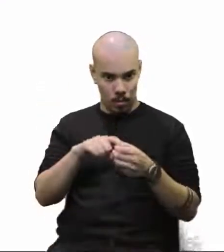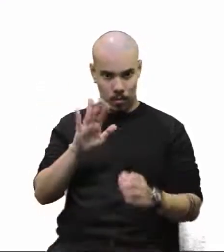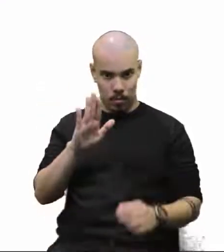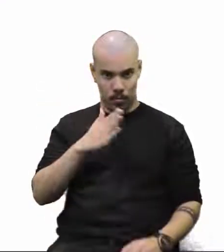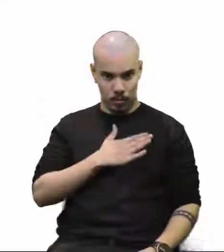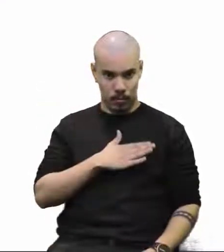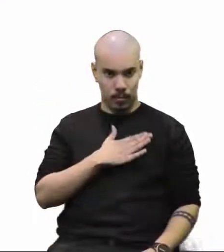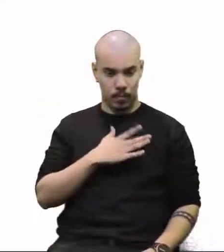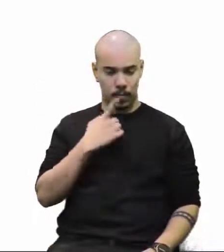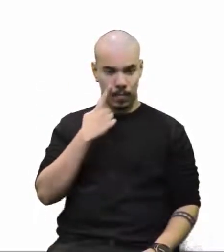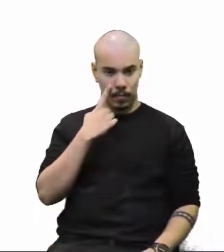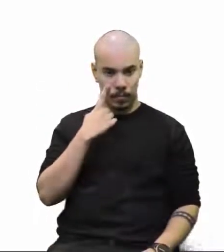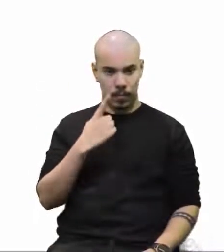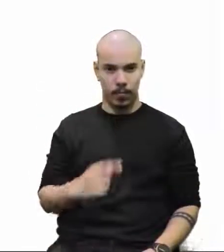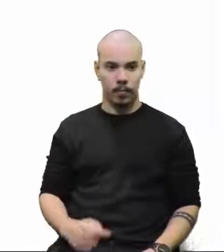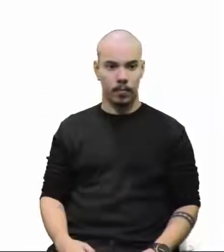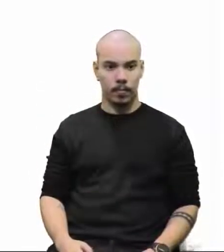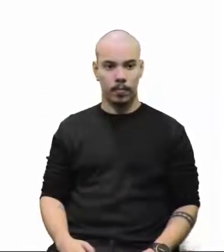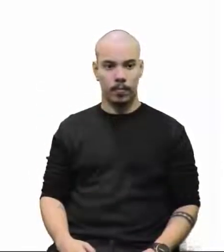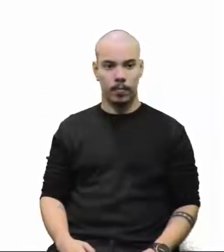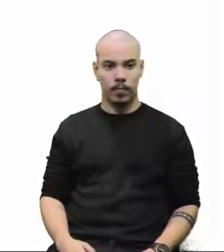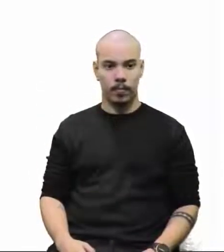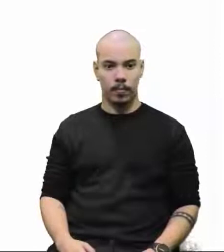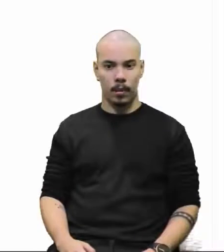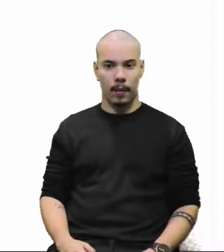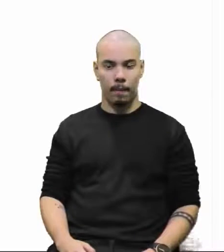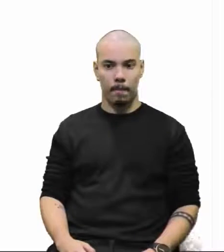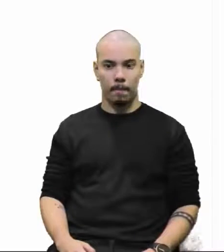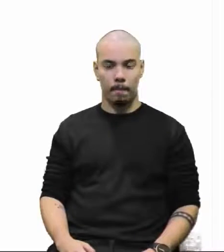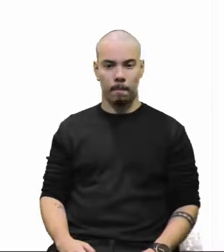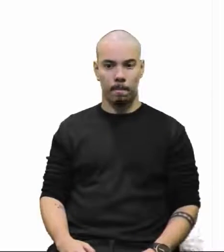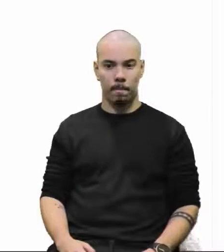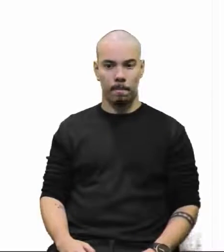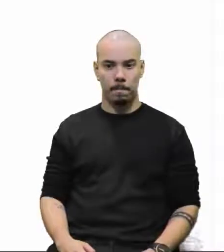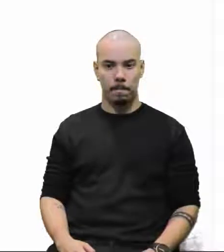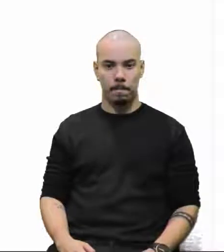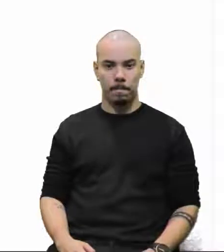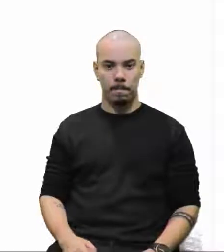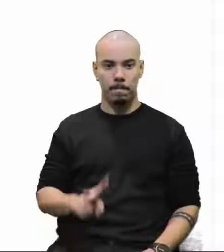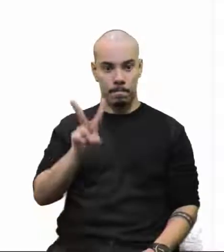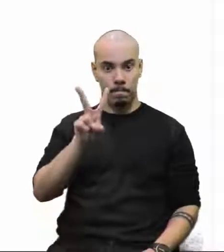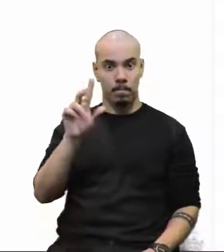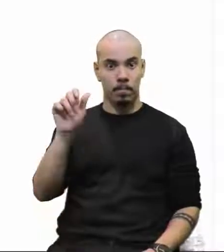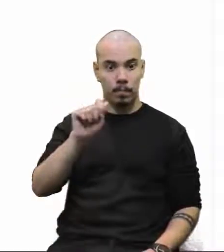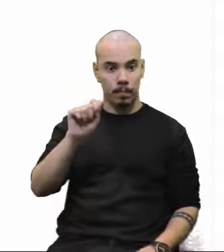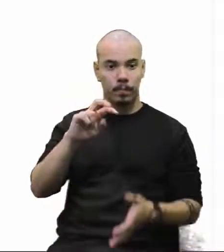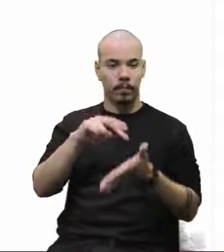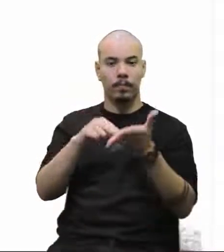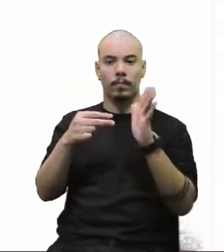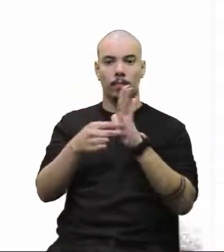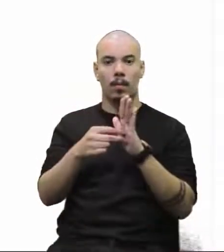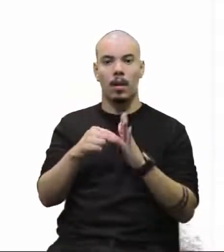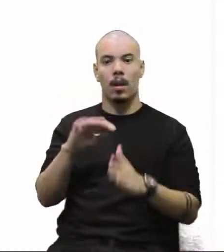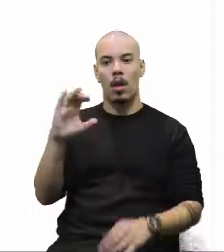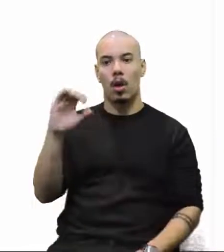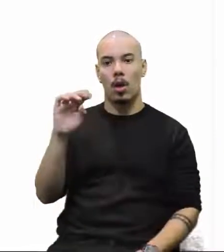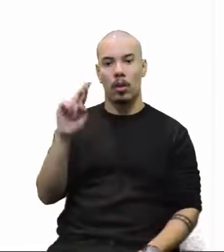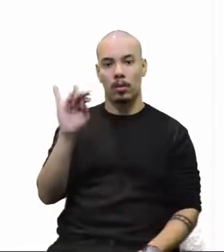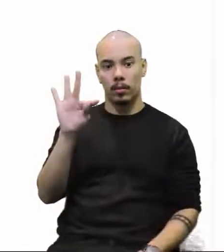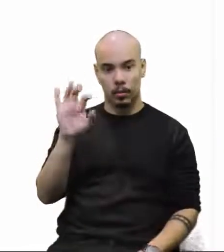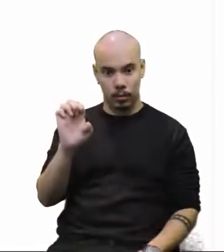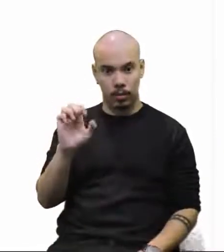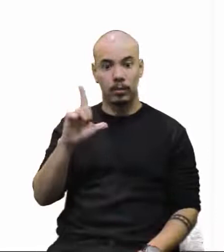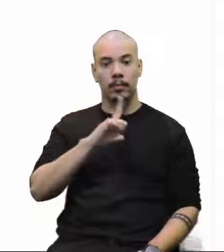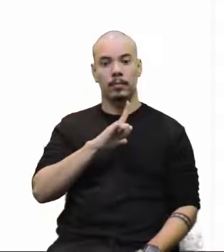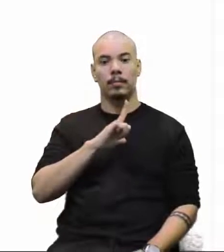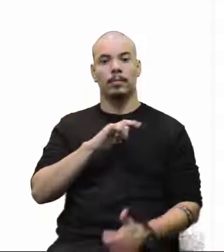aqui. Aqui. L é o comprimento então, vamos lá. do fio. 2 amperes, que é a corrente. E aqui eu tenho um